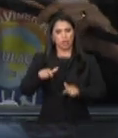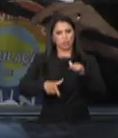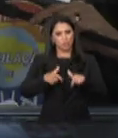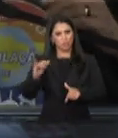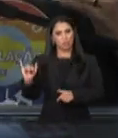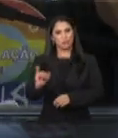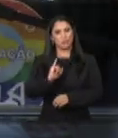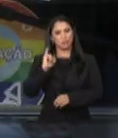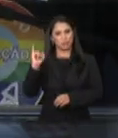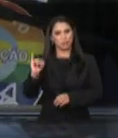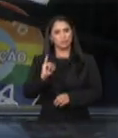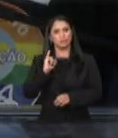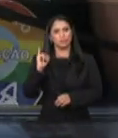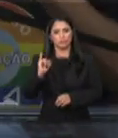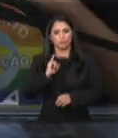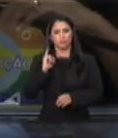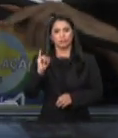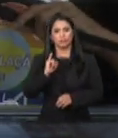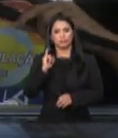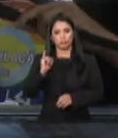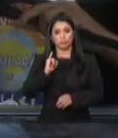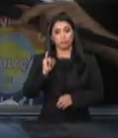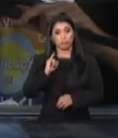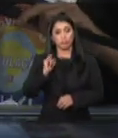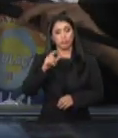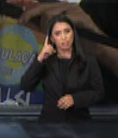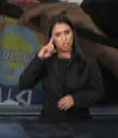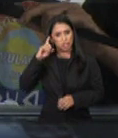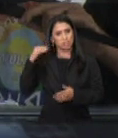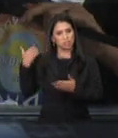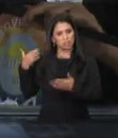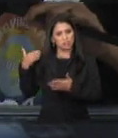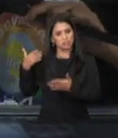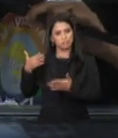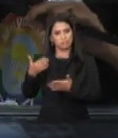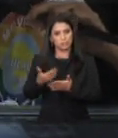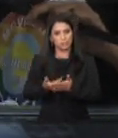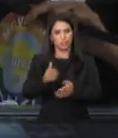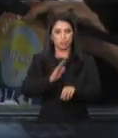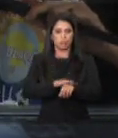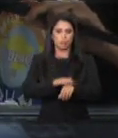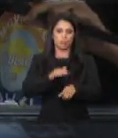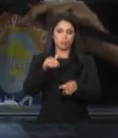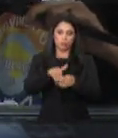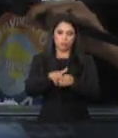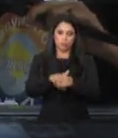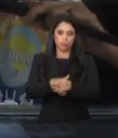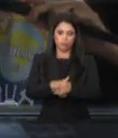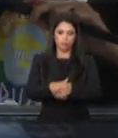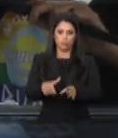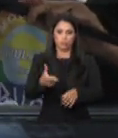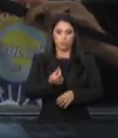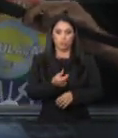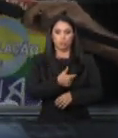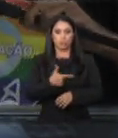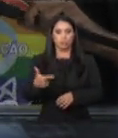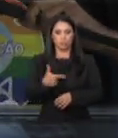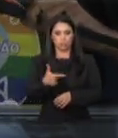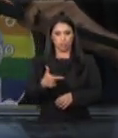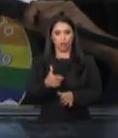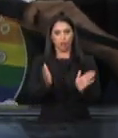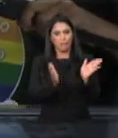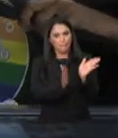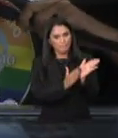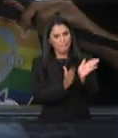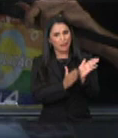feito nesses últimos dias durante as eleições 2022 vocês foi muito